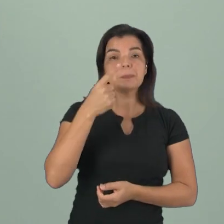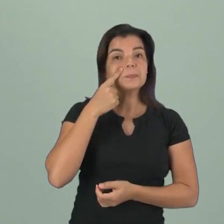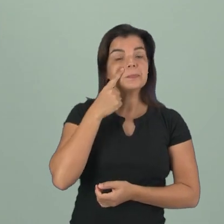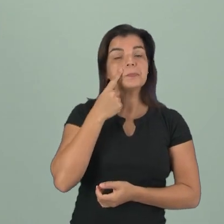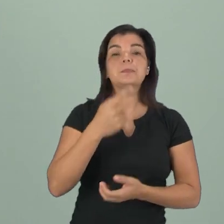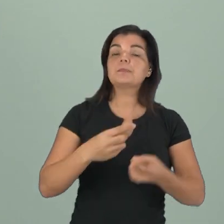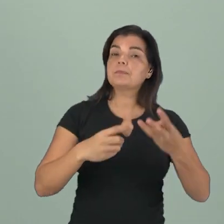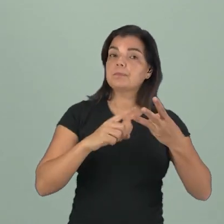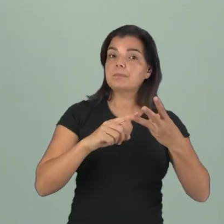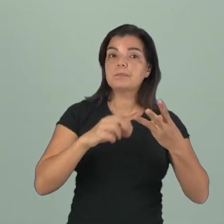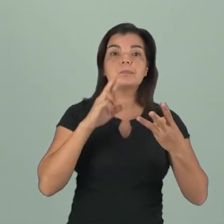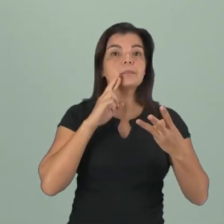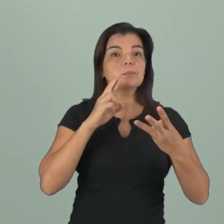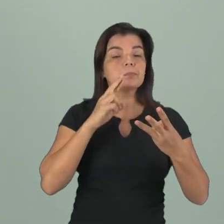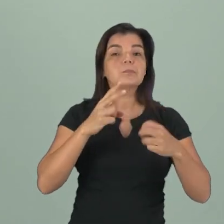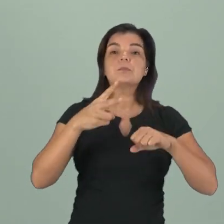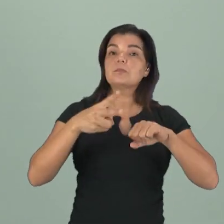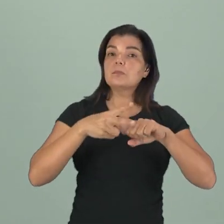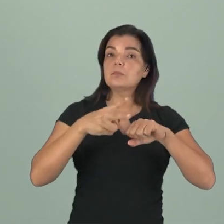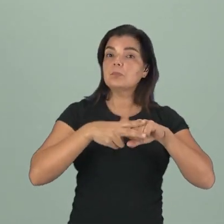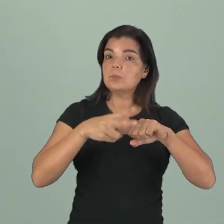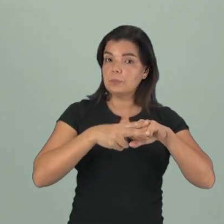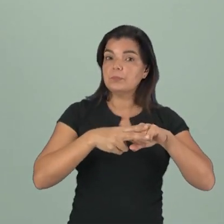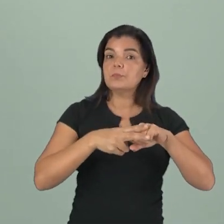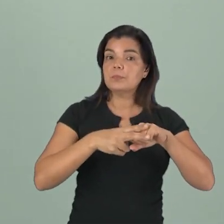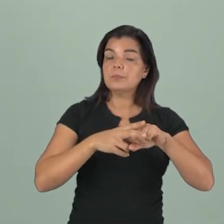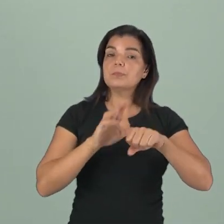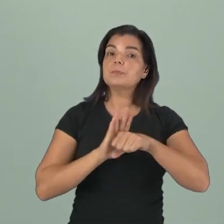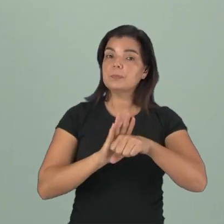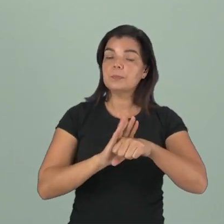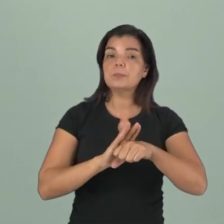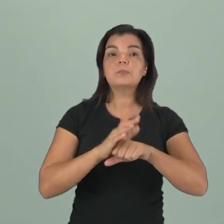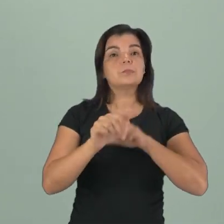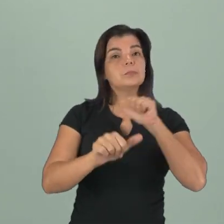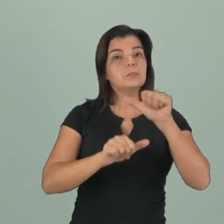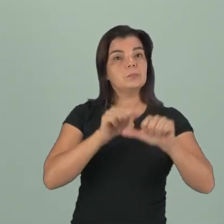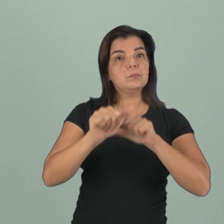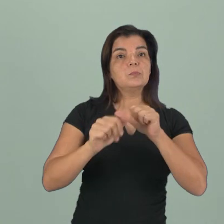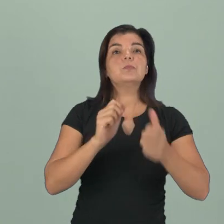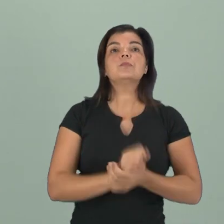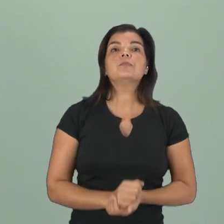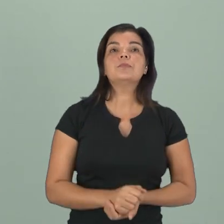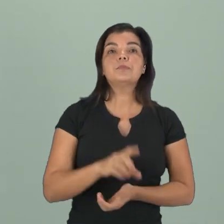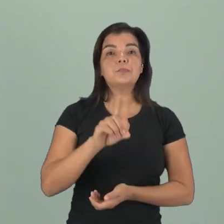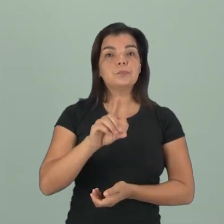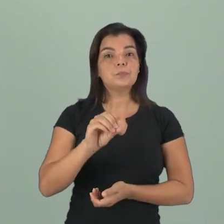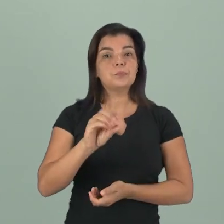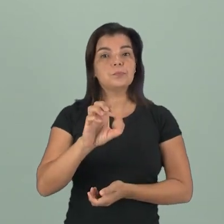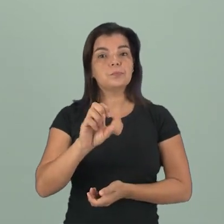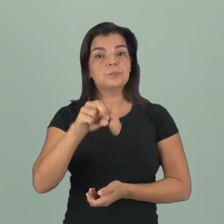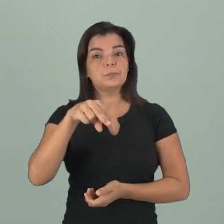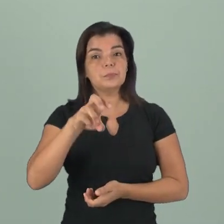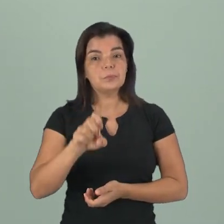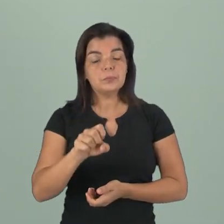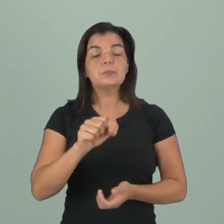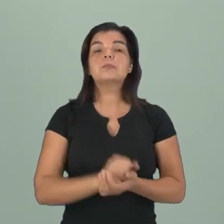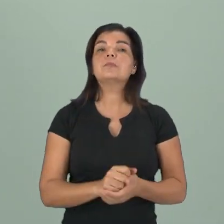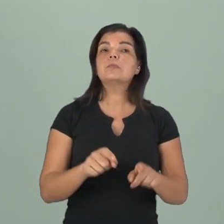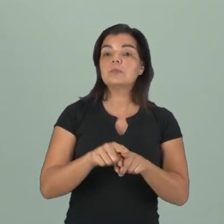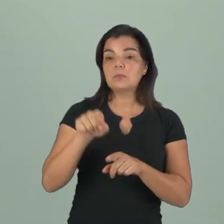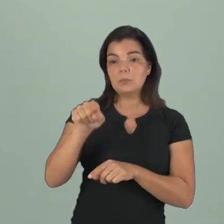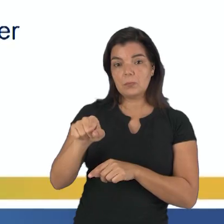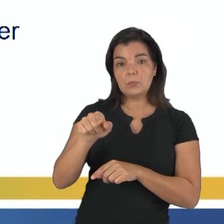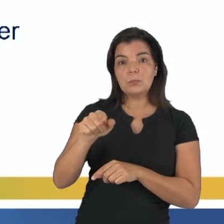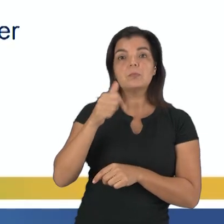terceira pessoa, eu tenho que também trocar o meu verbo auxiliar, né? Agora eu vou usar o does. Então, does she play games? Ela